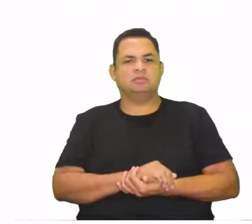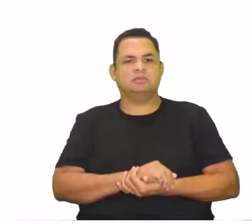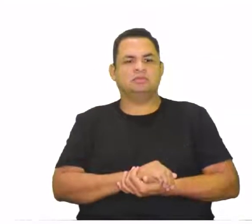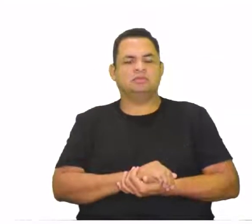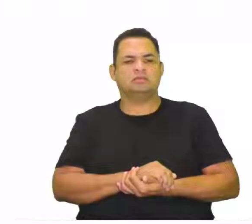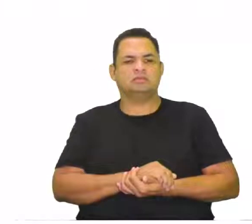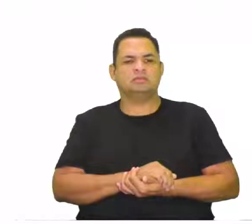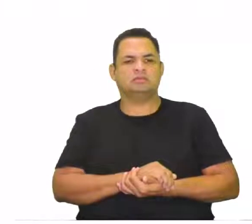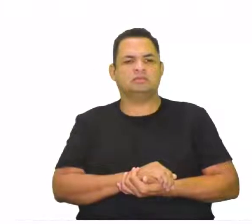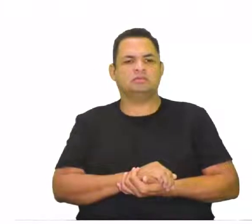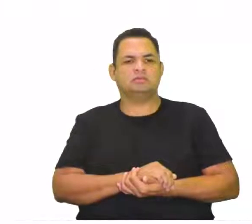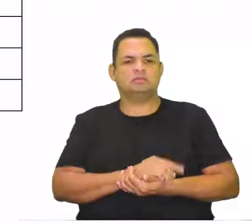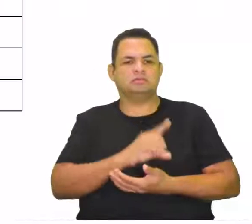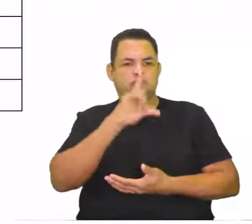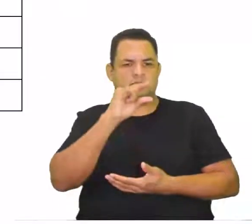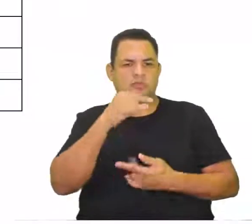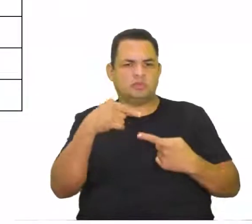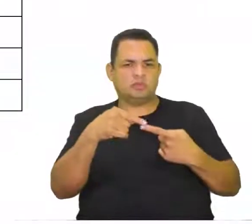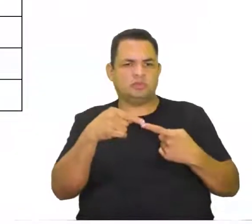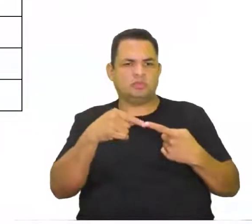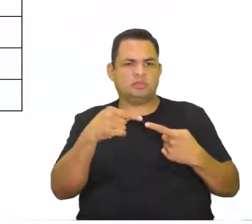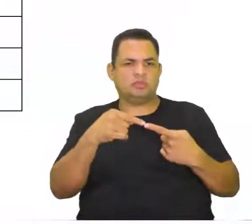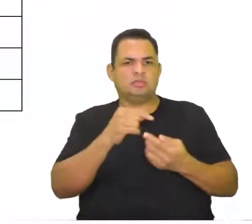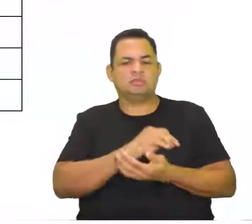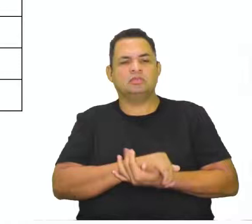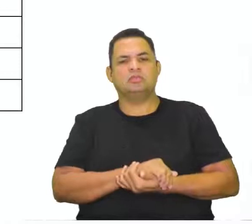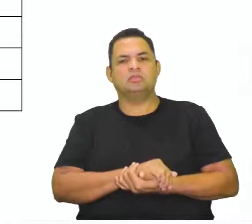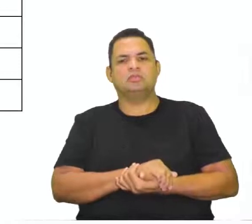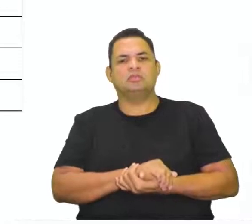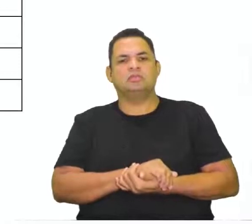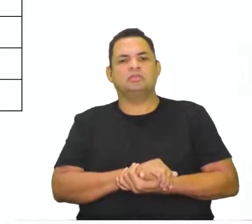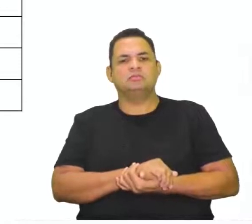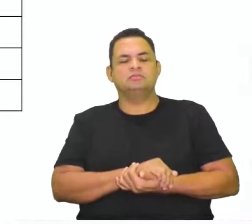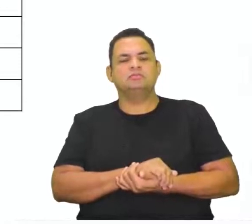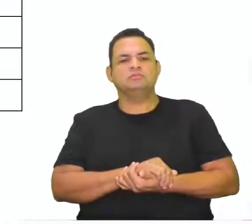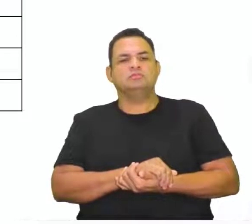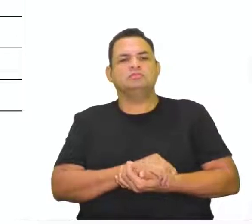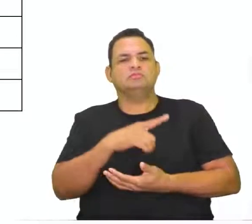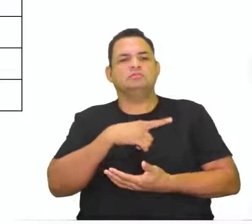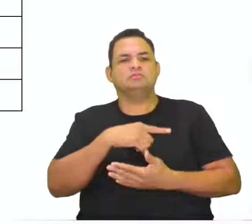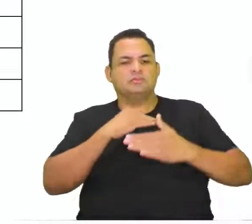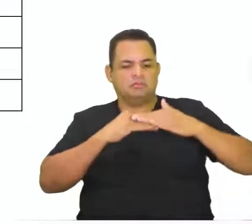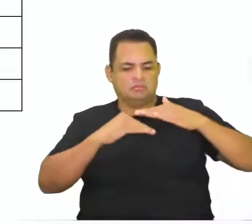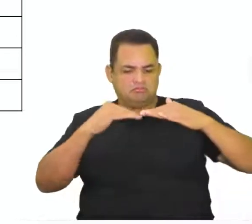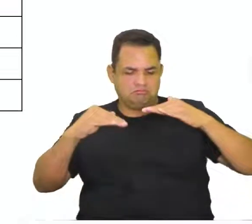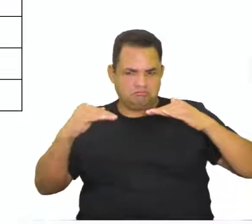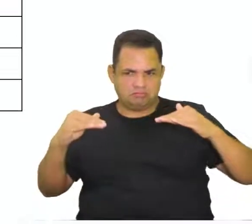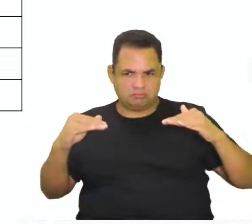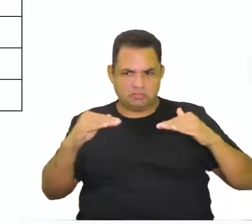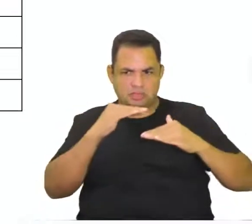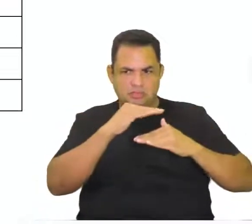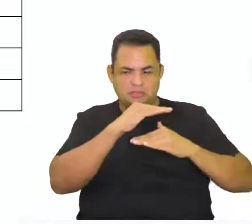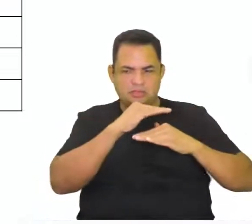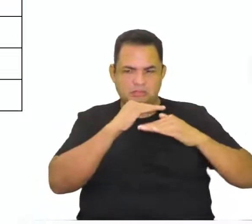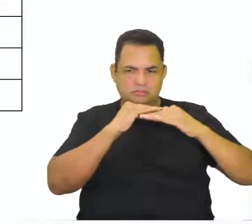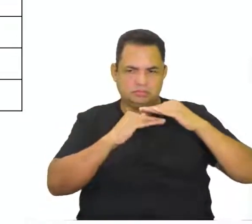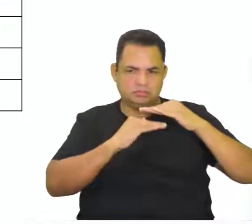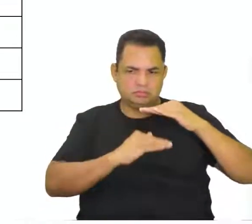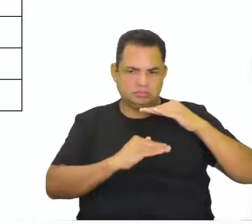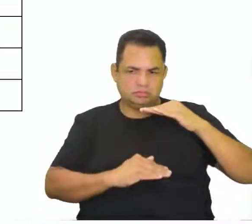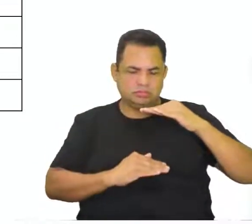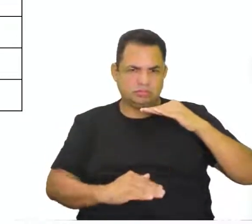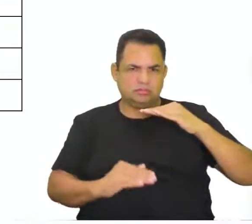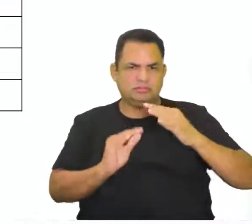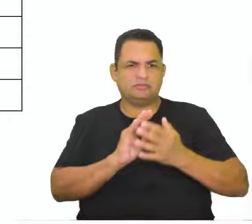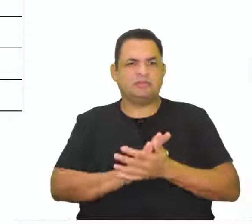diminuição do contato humano direto com o lixo. Isso aqui a gente tem no aterro sanitário. Então, eu posso dizer que a letra A e